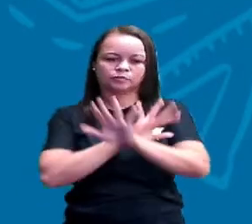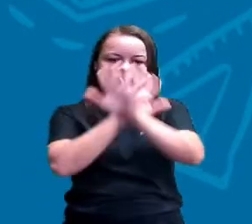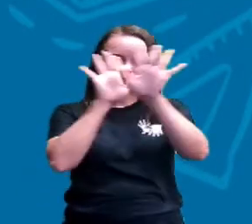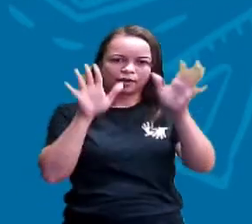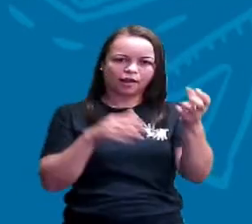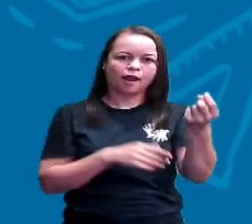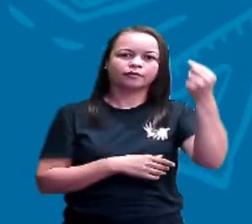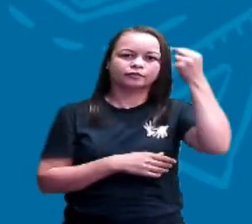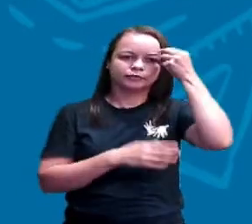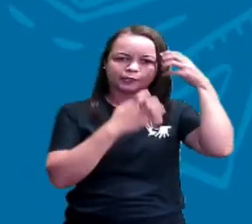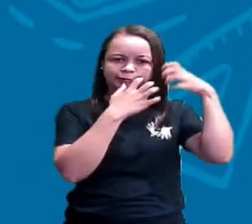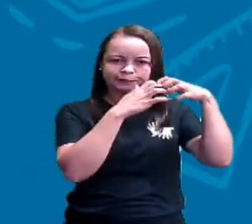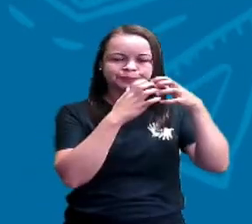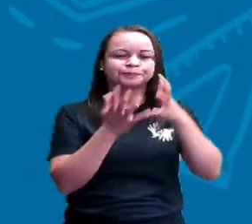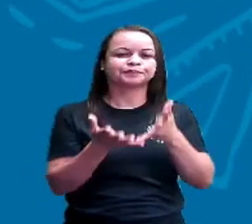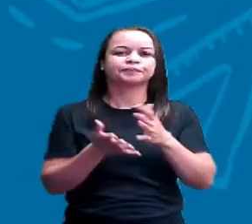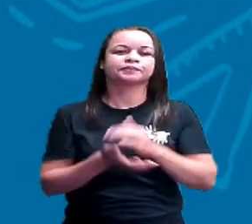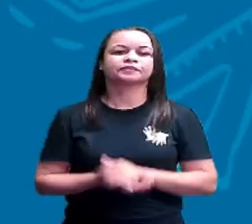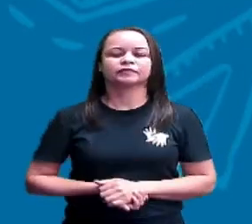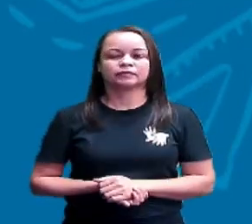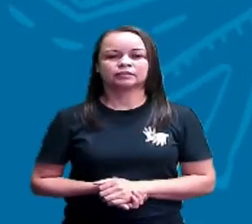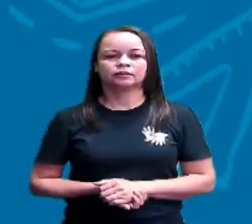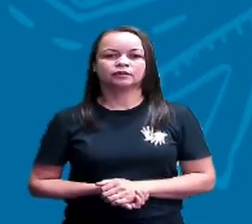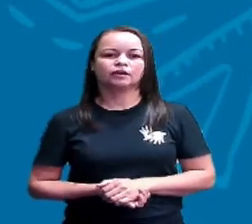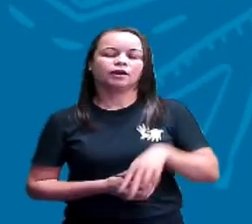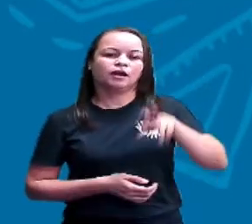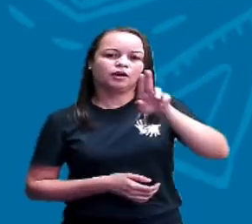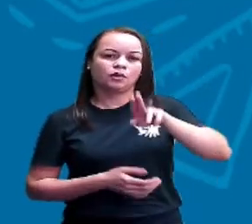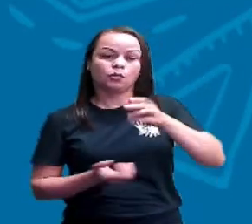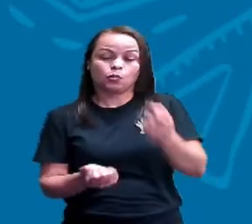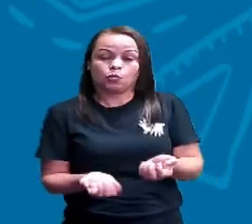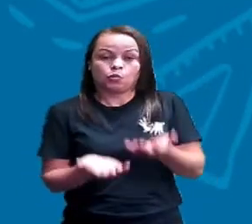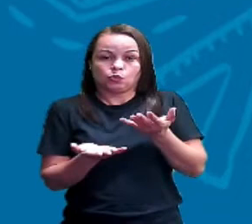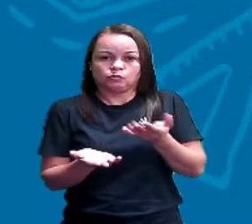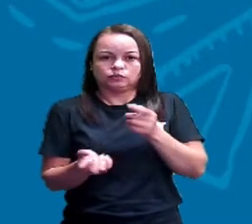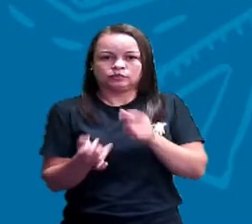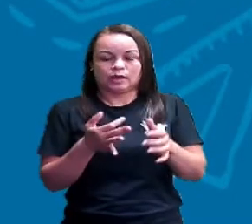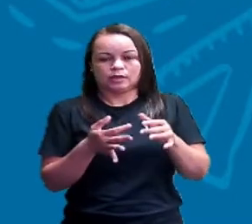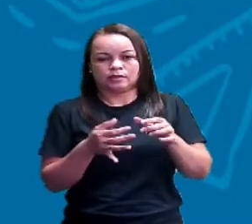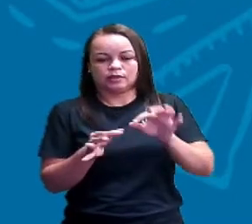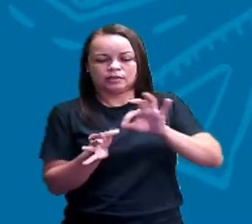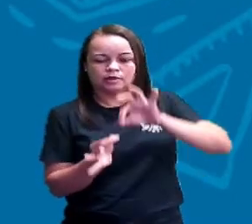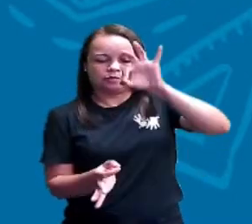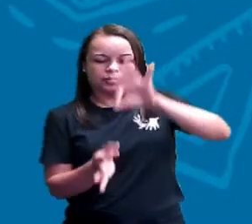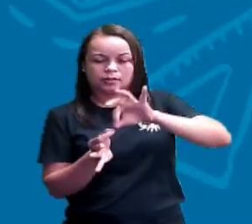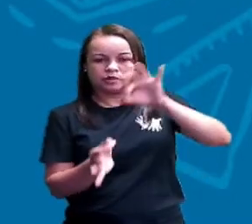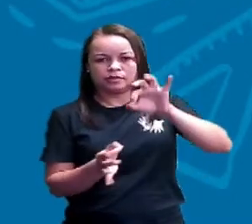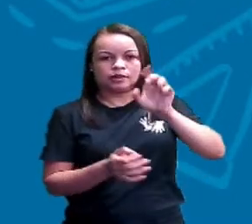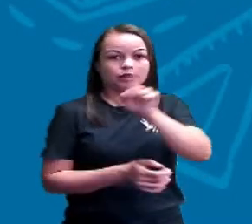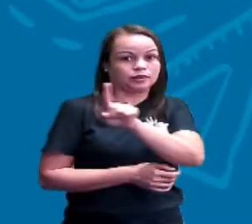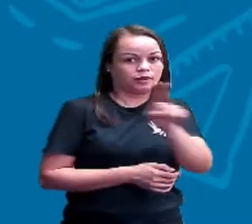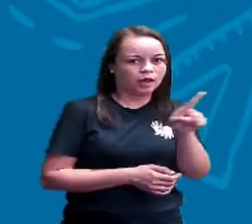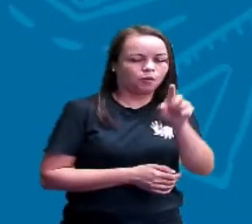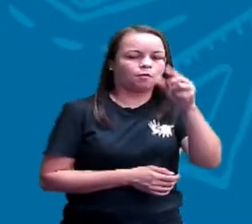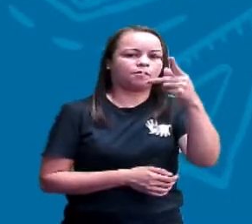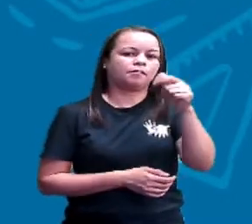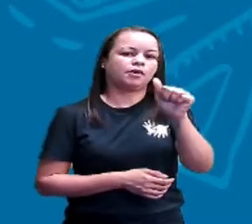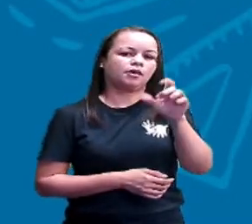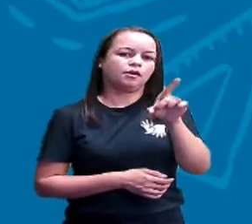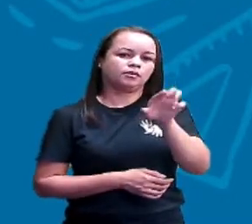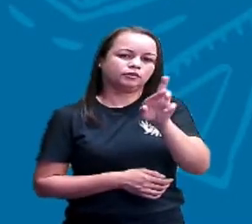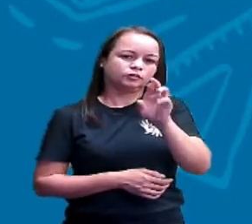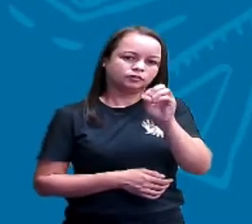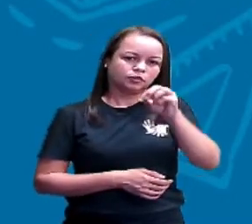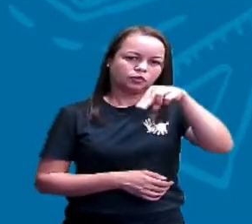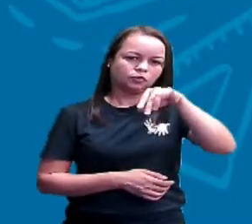nossa cabecinha, tá? As unidades de medidas não padronizadas, elas são aquelas